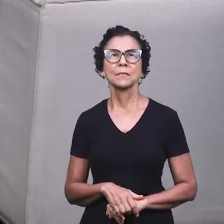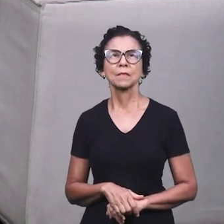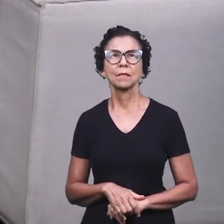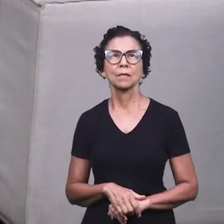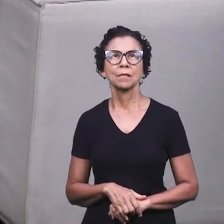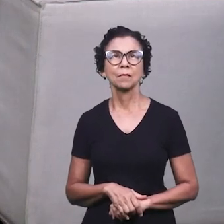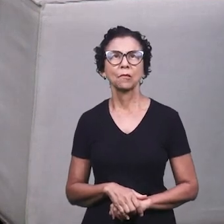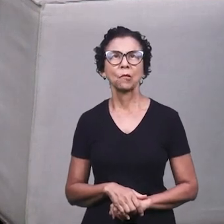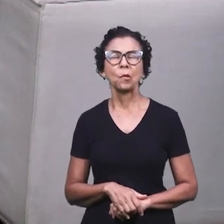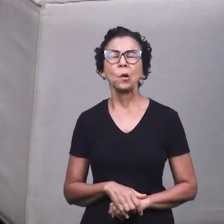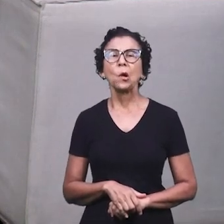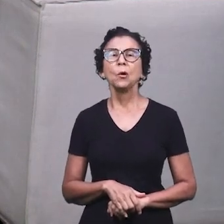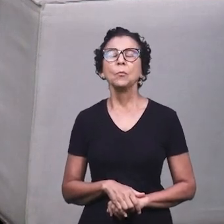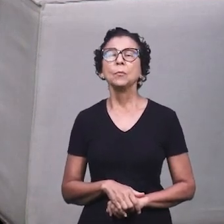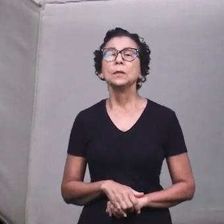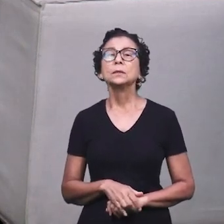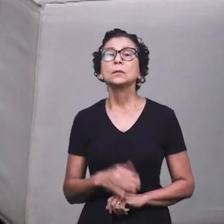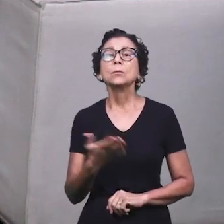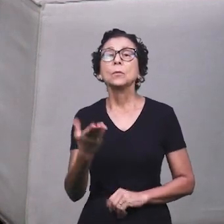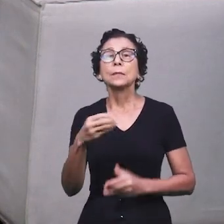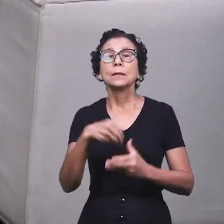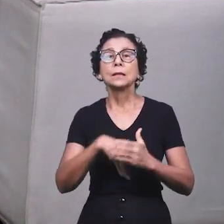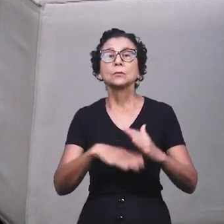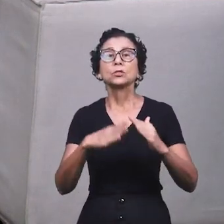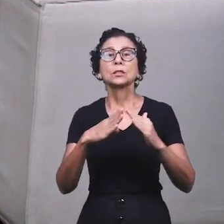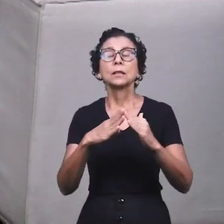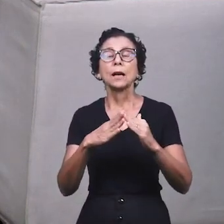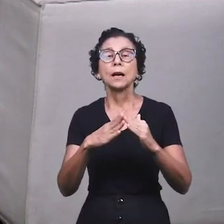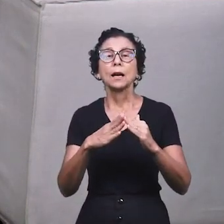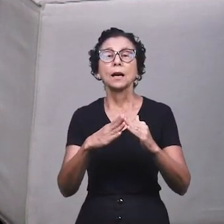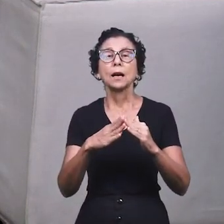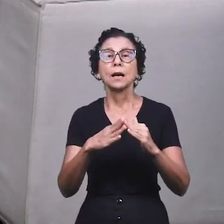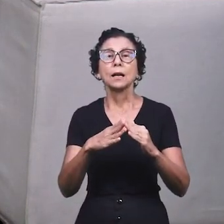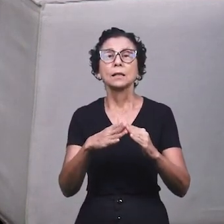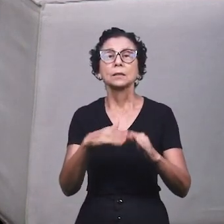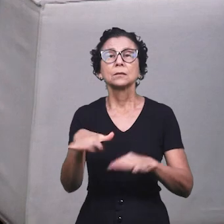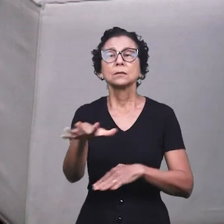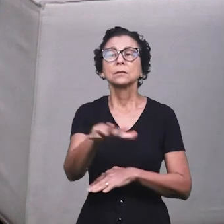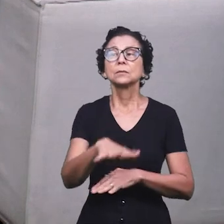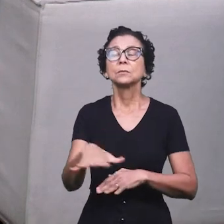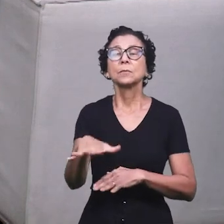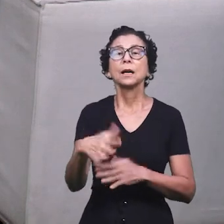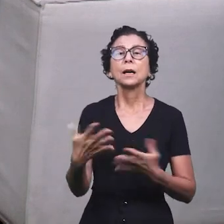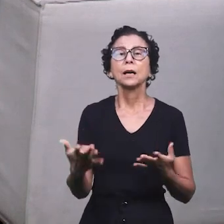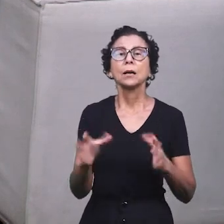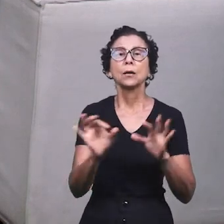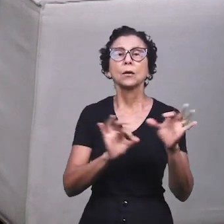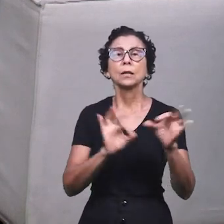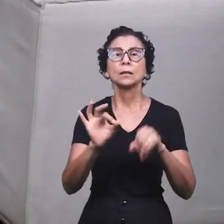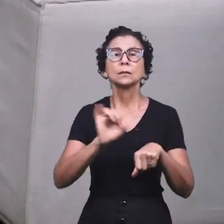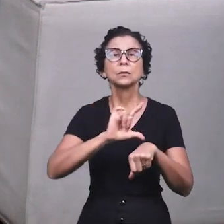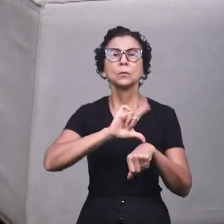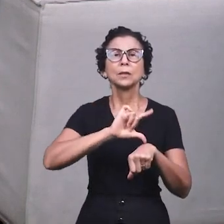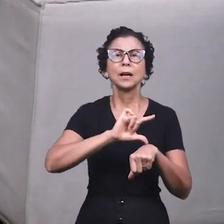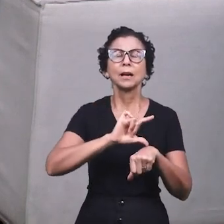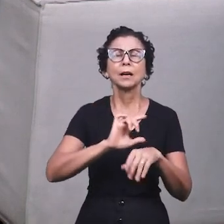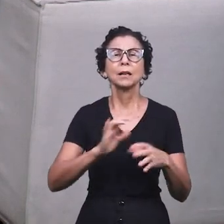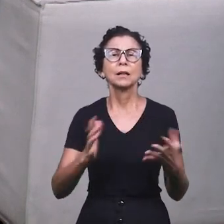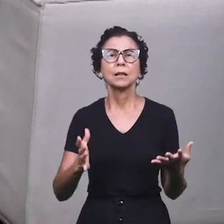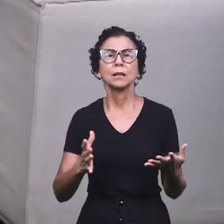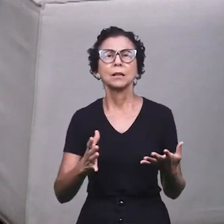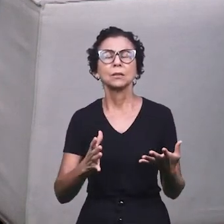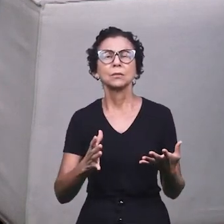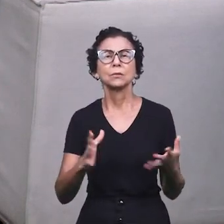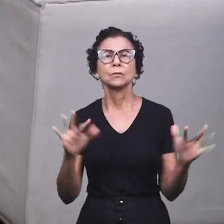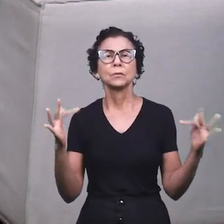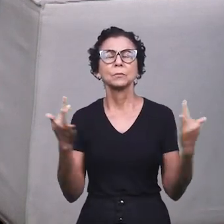assim, você separou um espaço em casa? Como é que você organizou horários? Horário com a família, com os